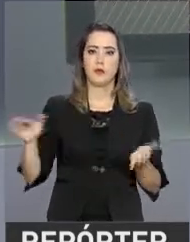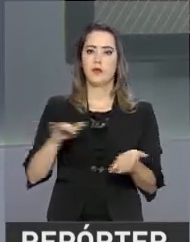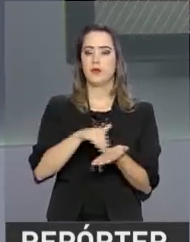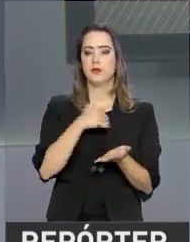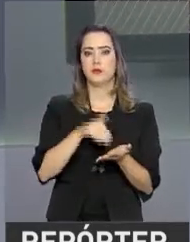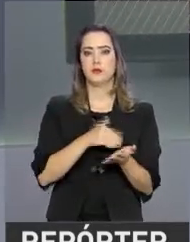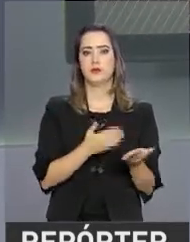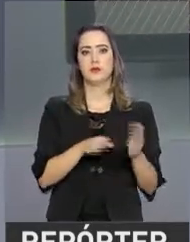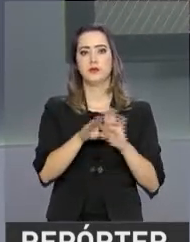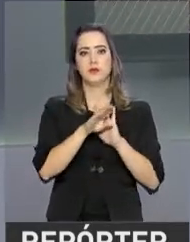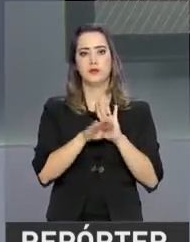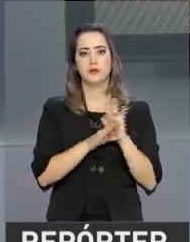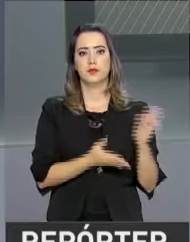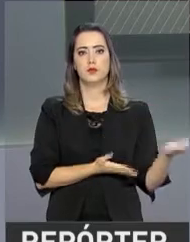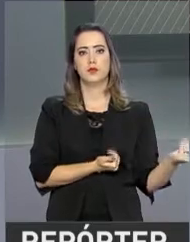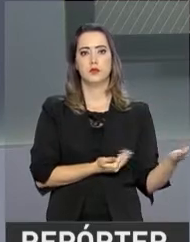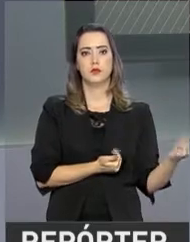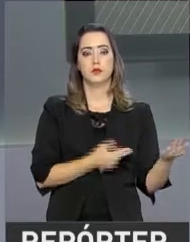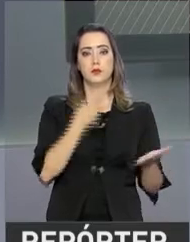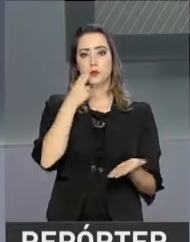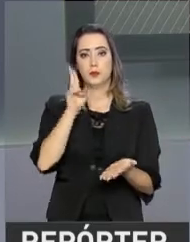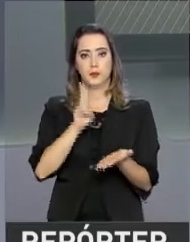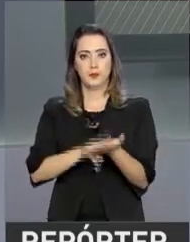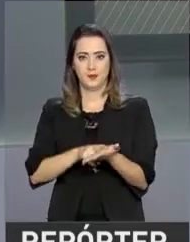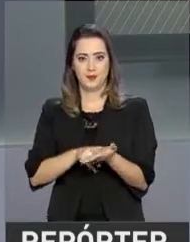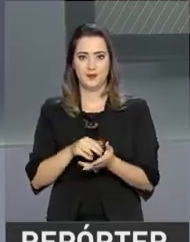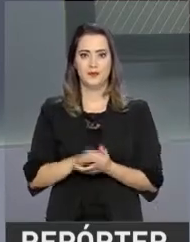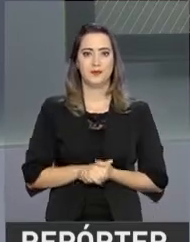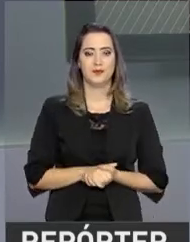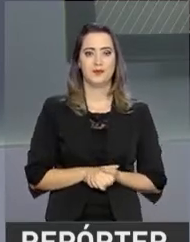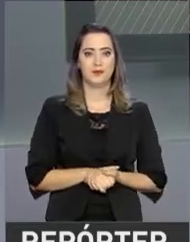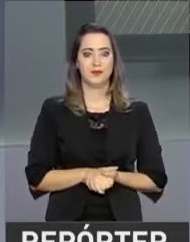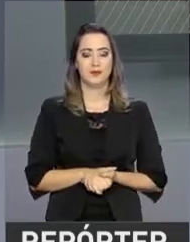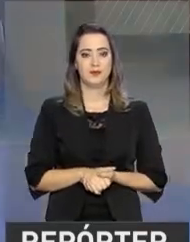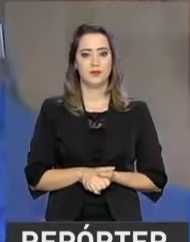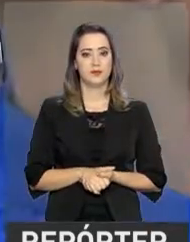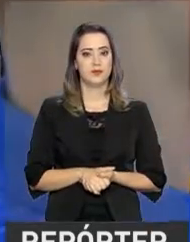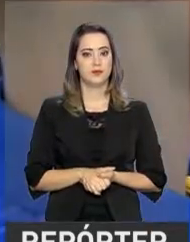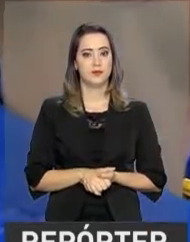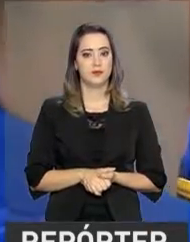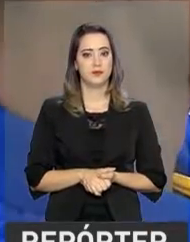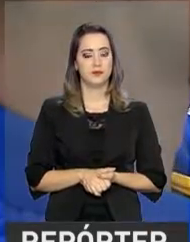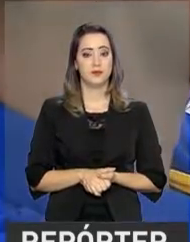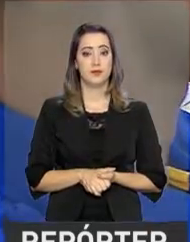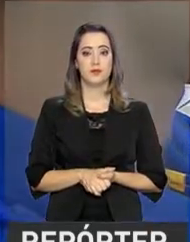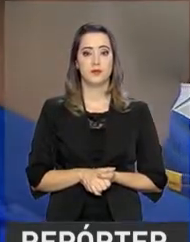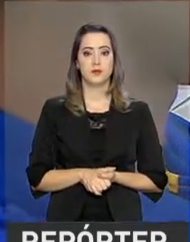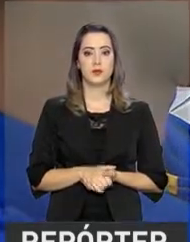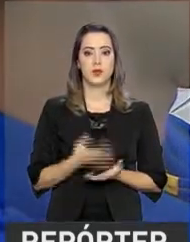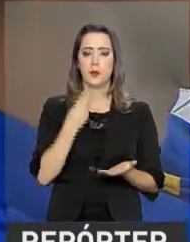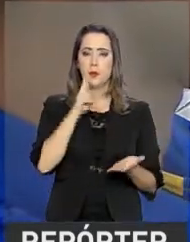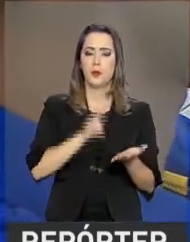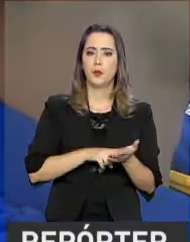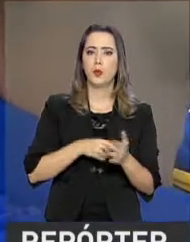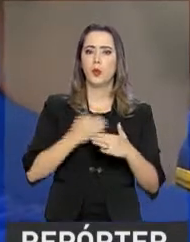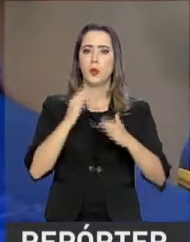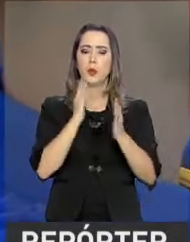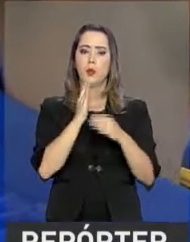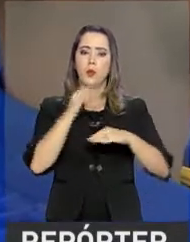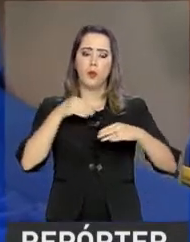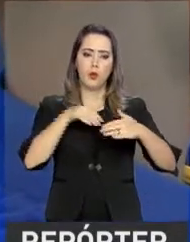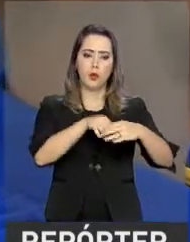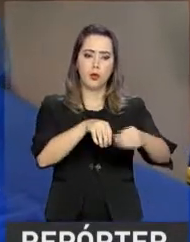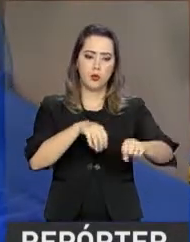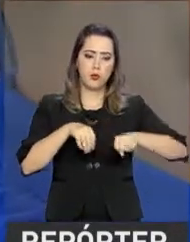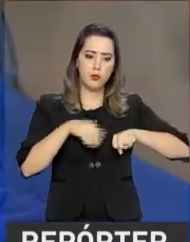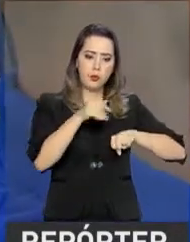abertas as inscrições para o programa jovem aprendiz dos correios protocolo arquivo controle de